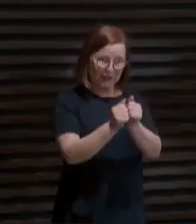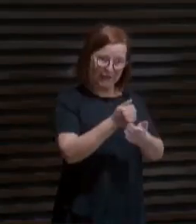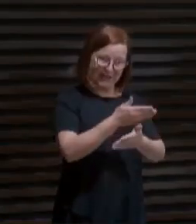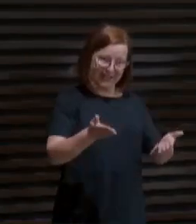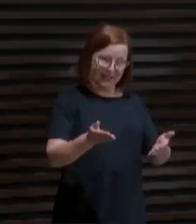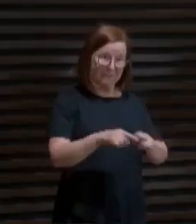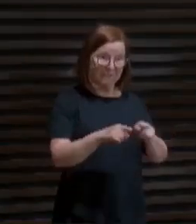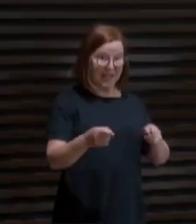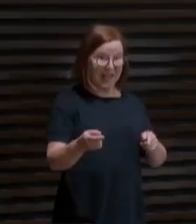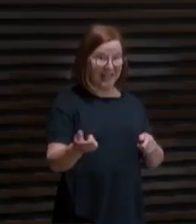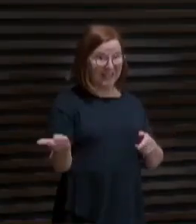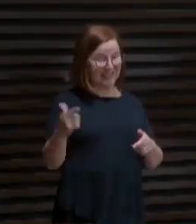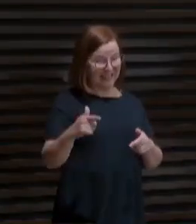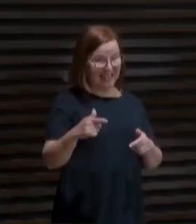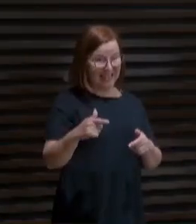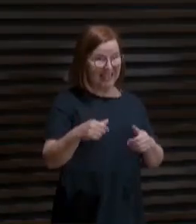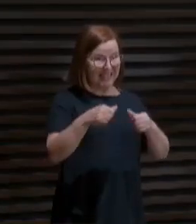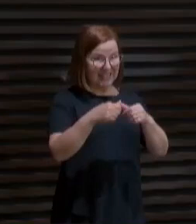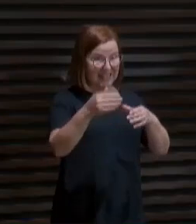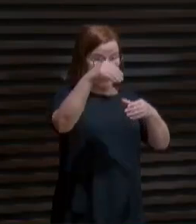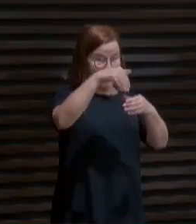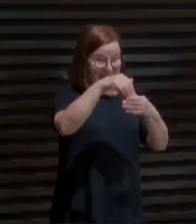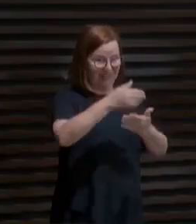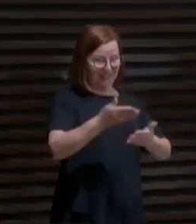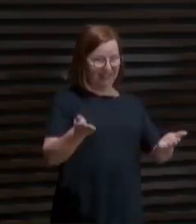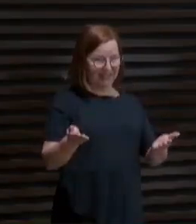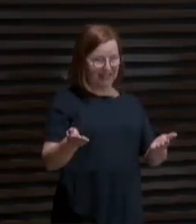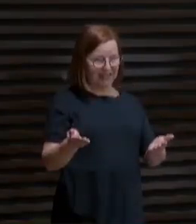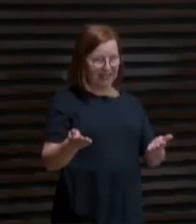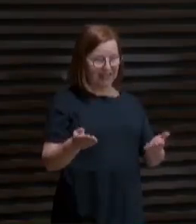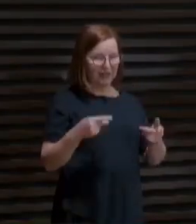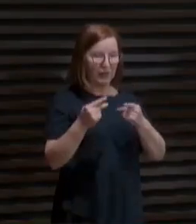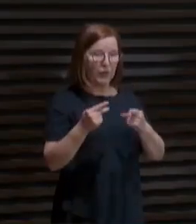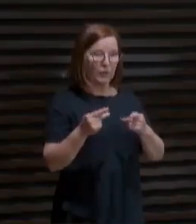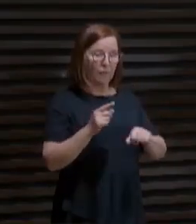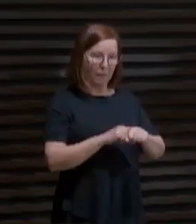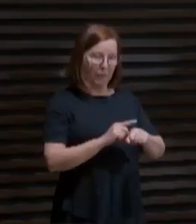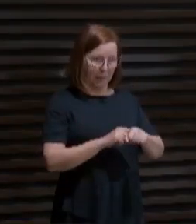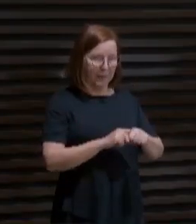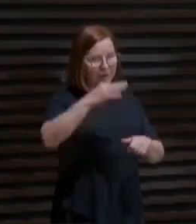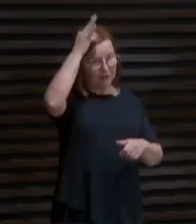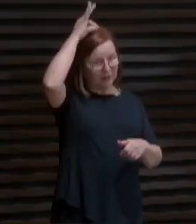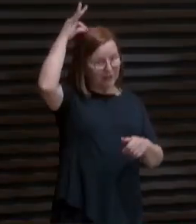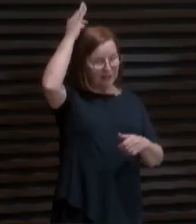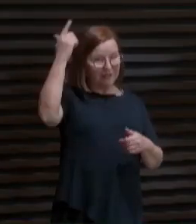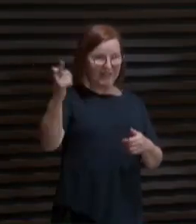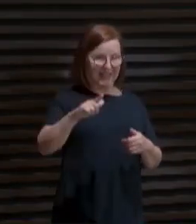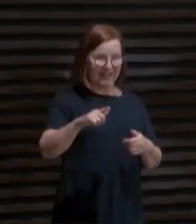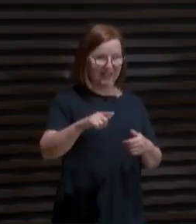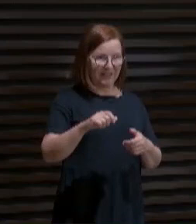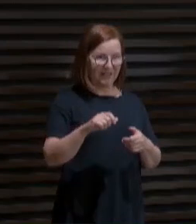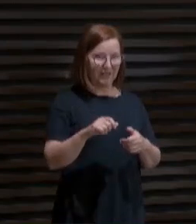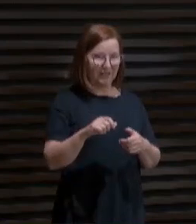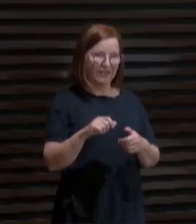e estará em vós. E aí ele começa a explicar, diz: quando ele vier, quando o Espírito Santo vier, ele convencerá o